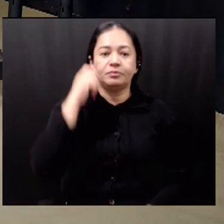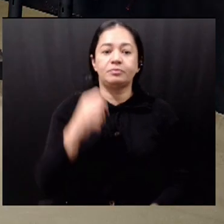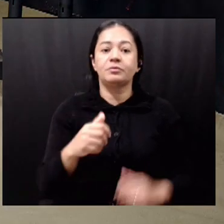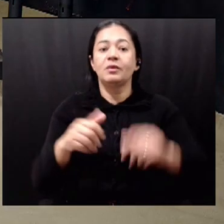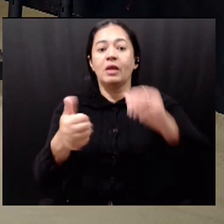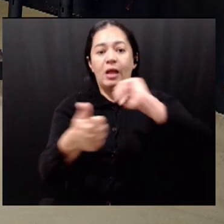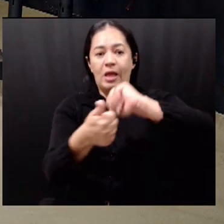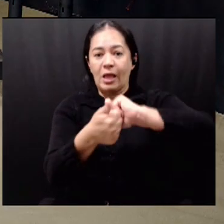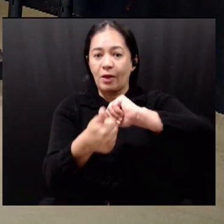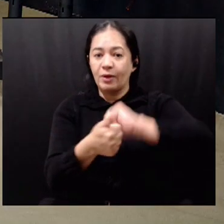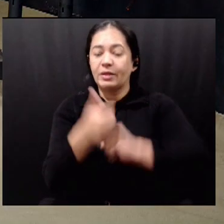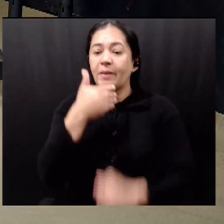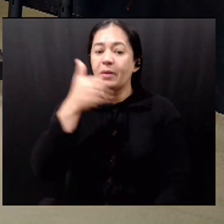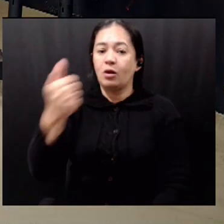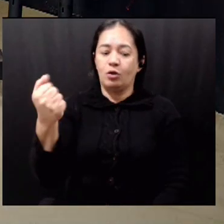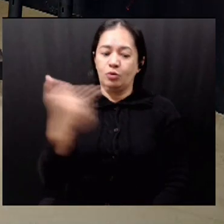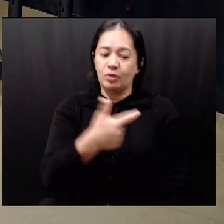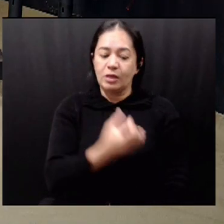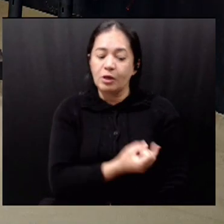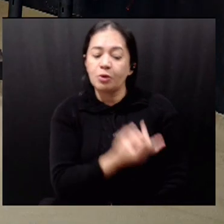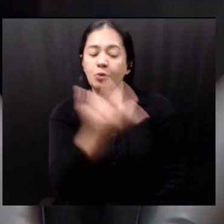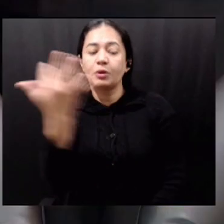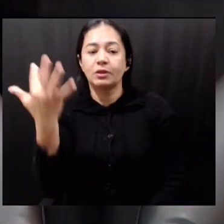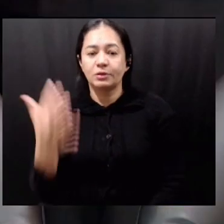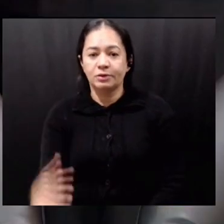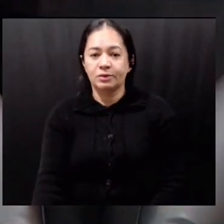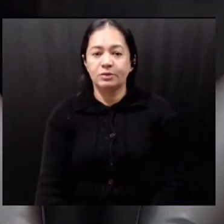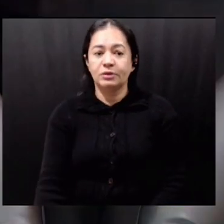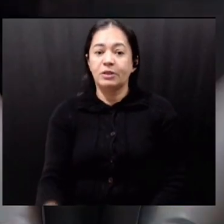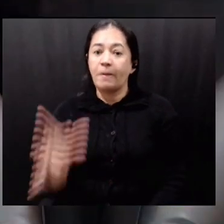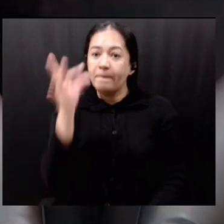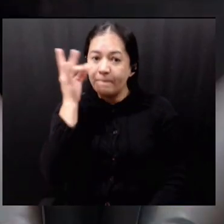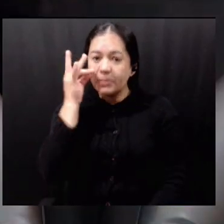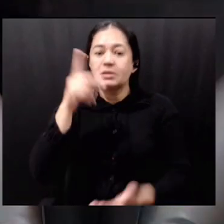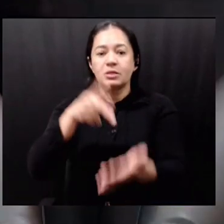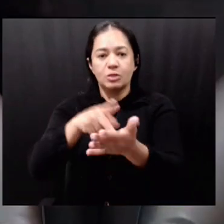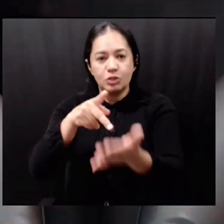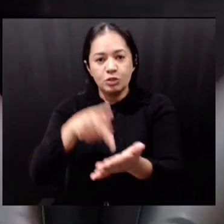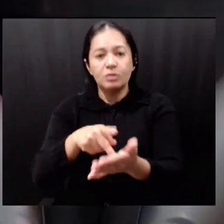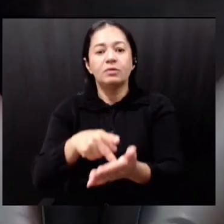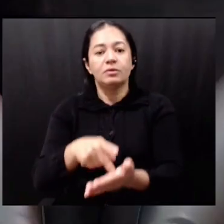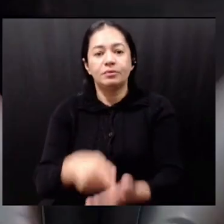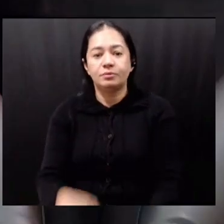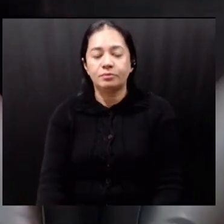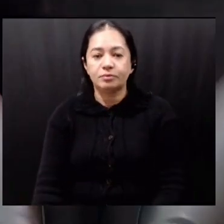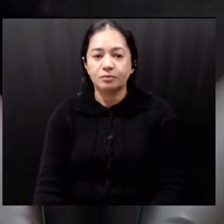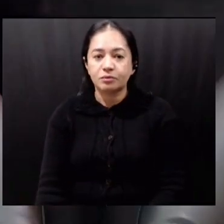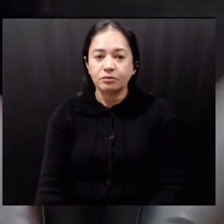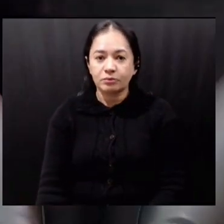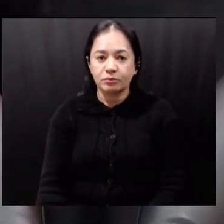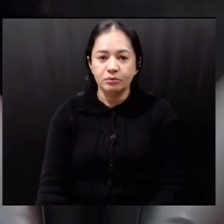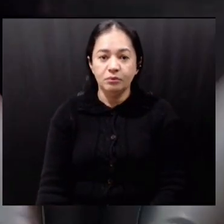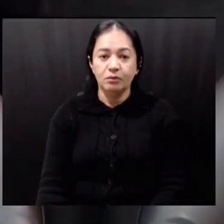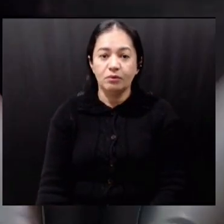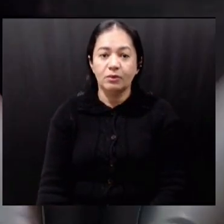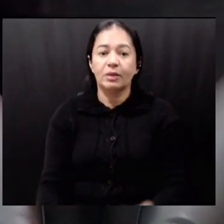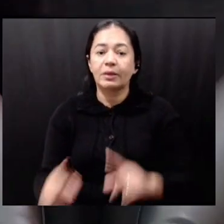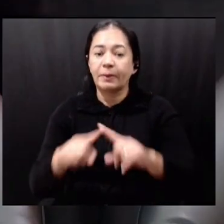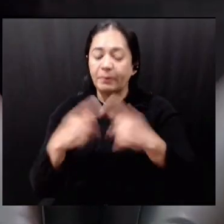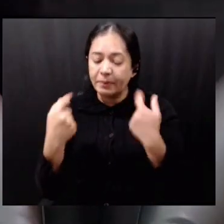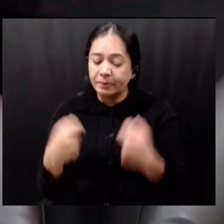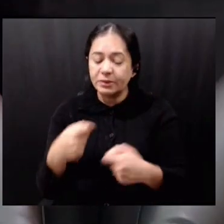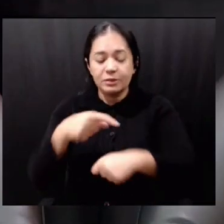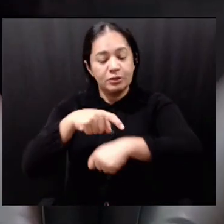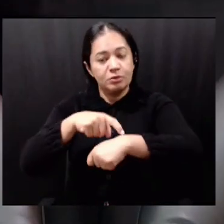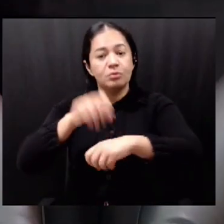né? Exatamente. Estar presente, de fato, nesse momento em que é separado. Mas precisa ter esse momento separado, para que